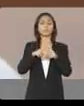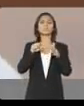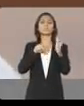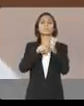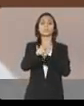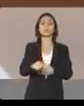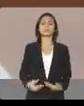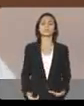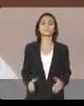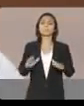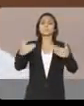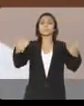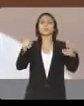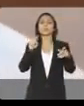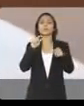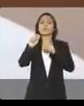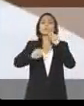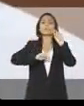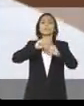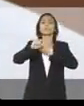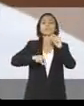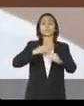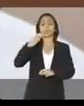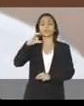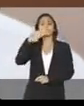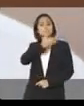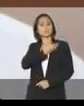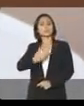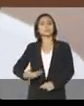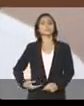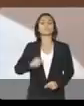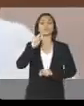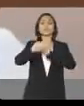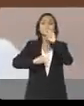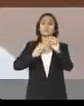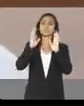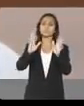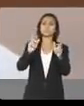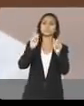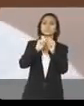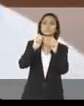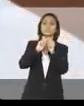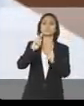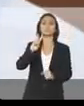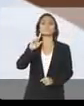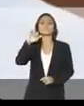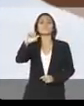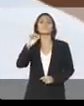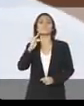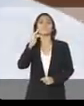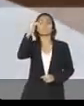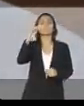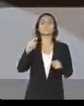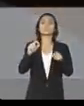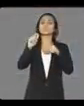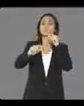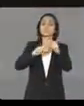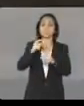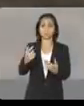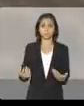cabe a pergunta, afinal, quem é o outro candidato a governador? O que ele já fez? Qual é a sua experiência em